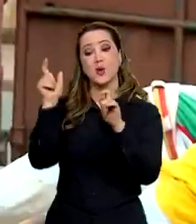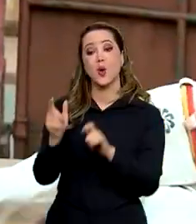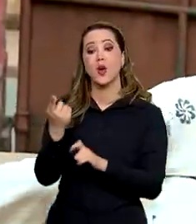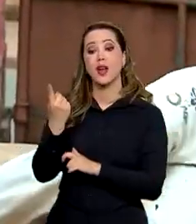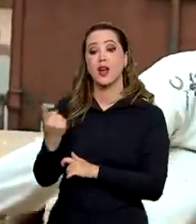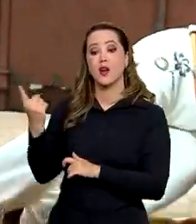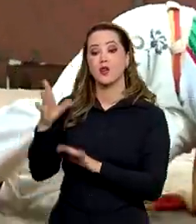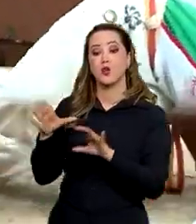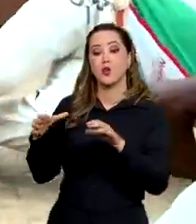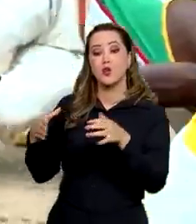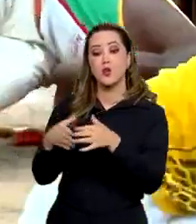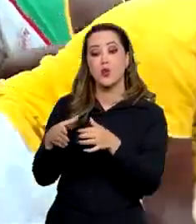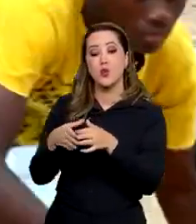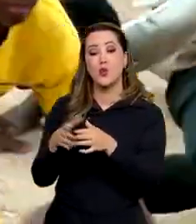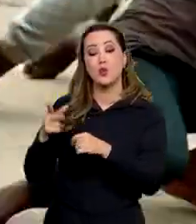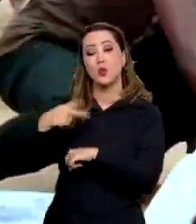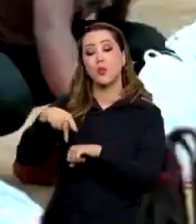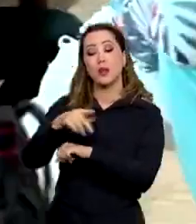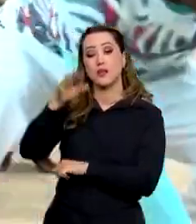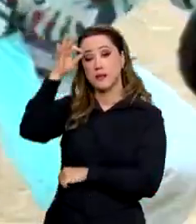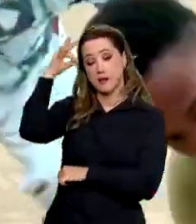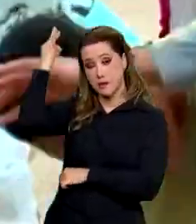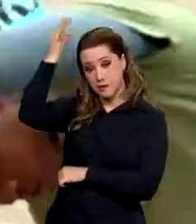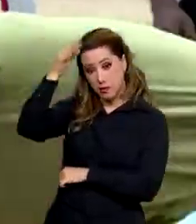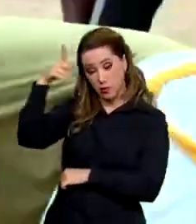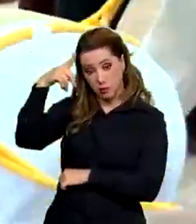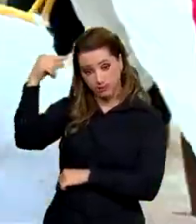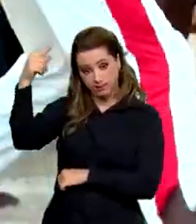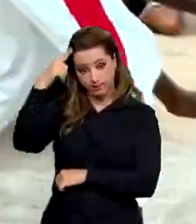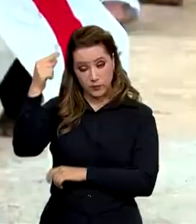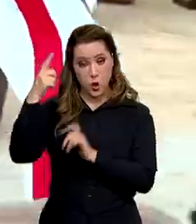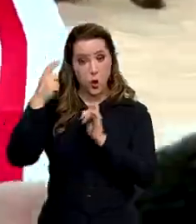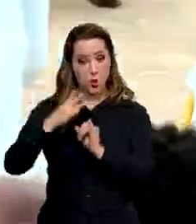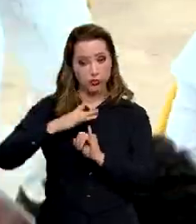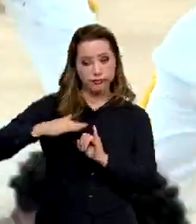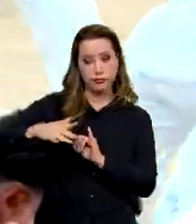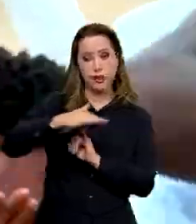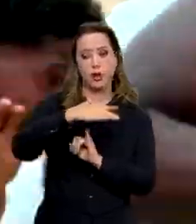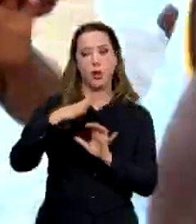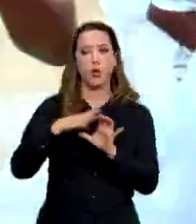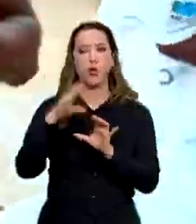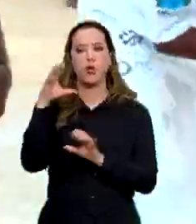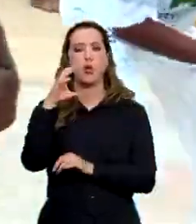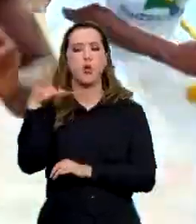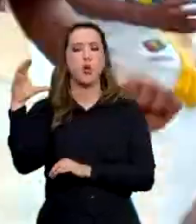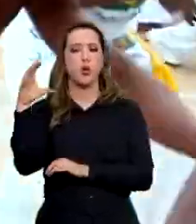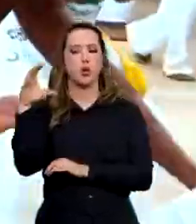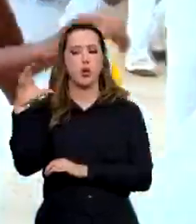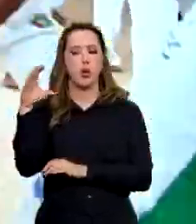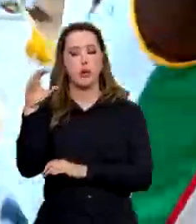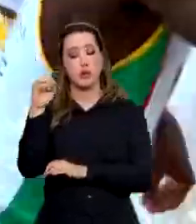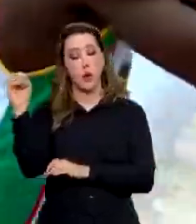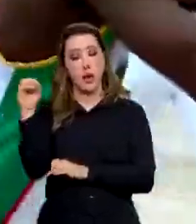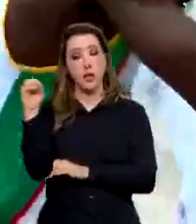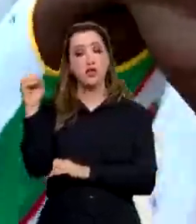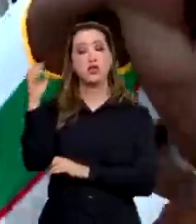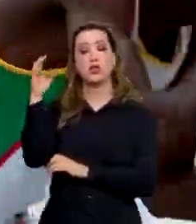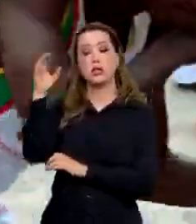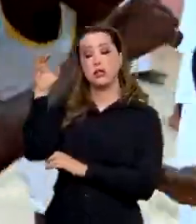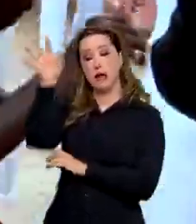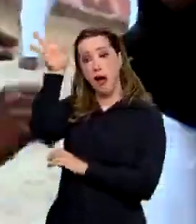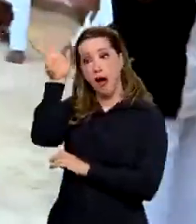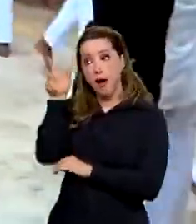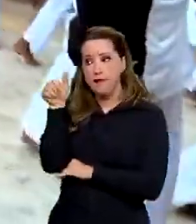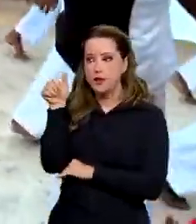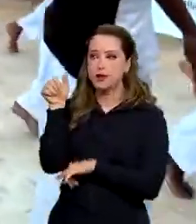de capoeiristas é de São Tomé e Príncipe, um arquipélago localizado na costa oeste da África. O gingado